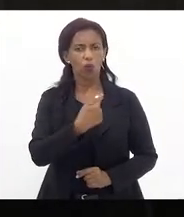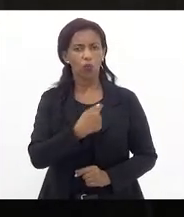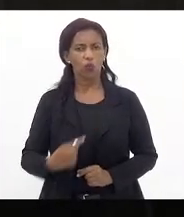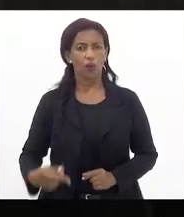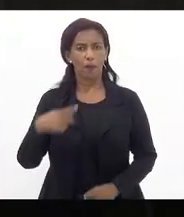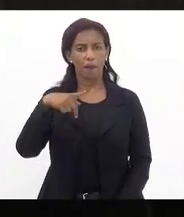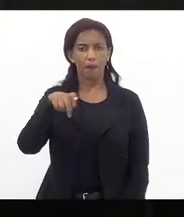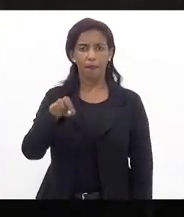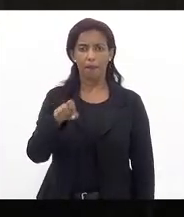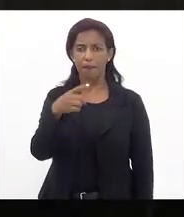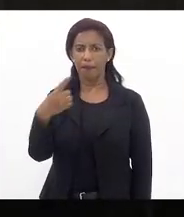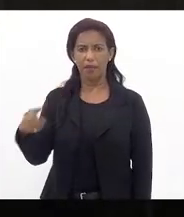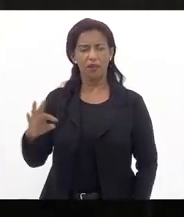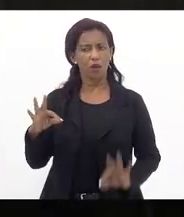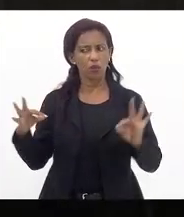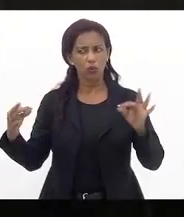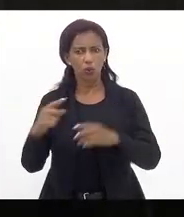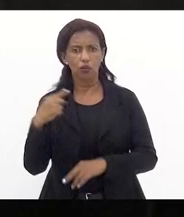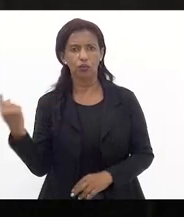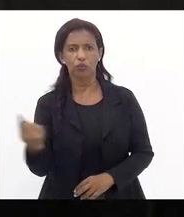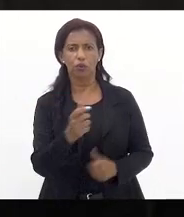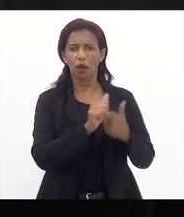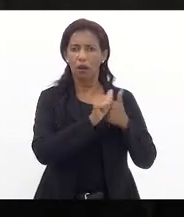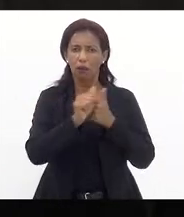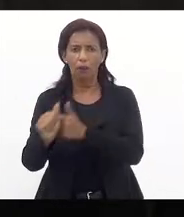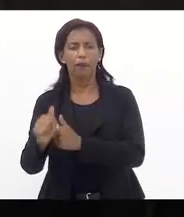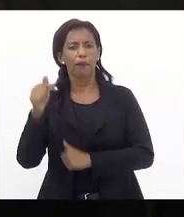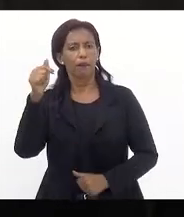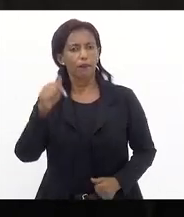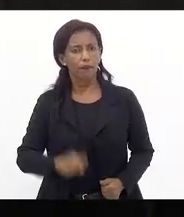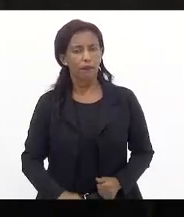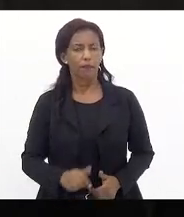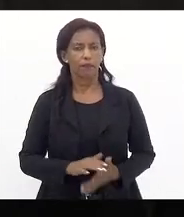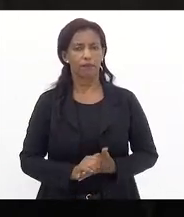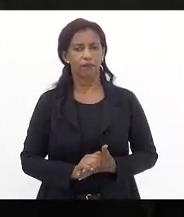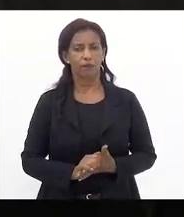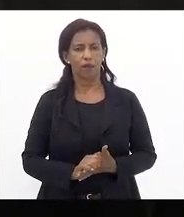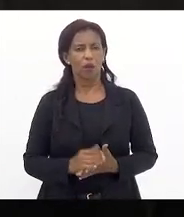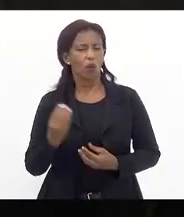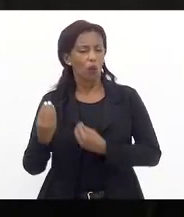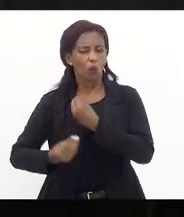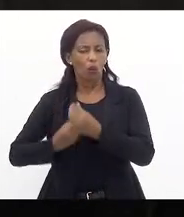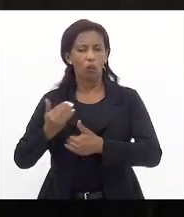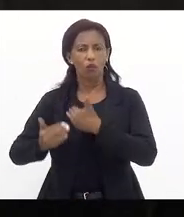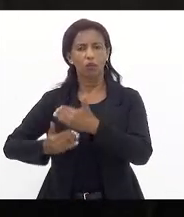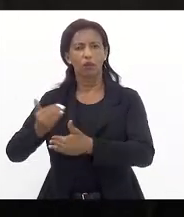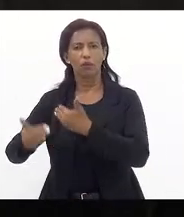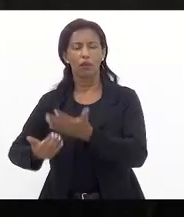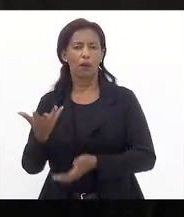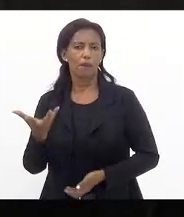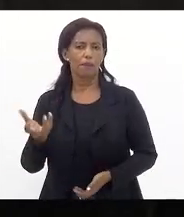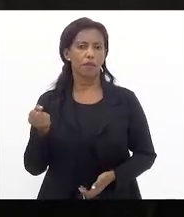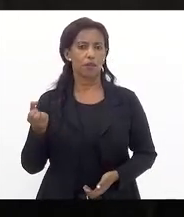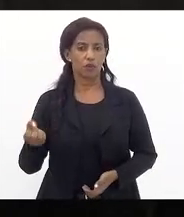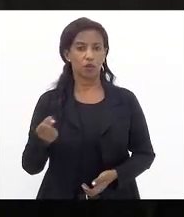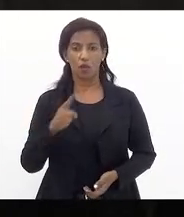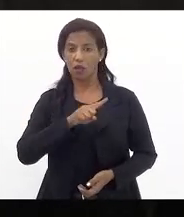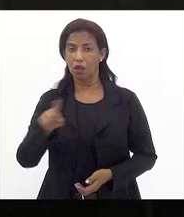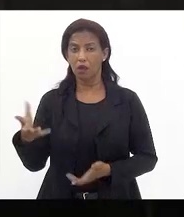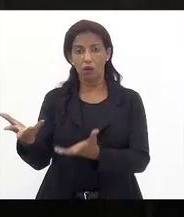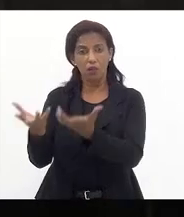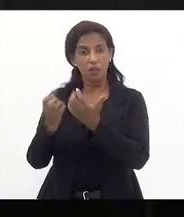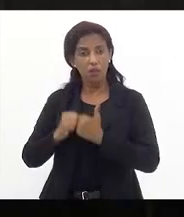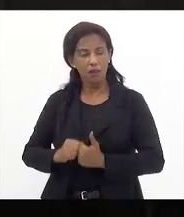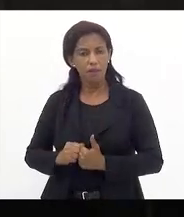Pezão, e todos nós acompanhamos aqui a peregrinação das pensionistas que não